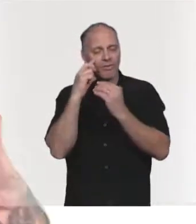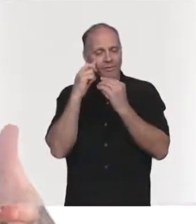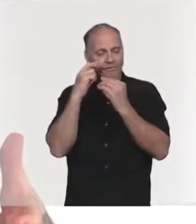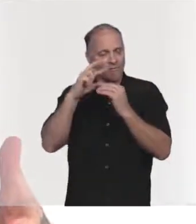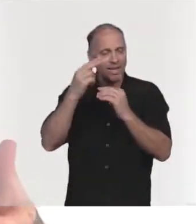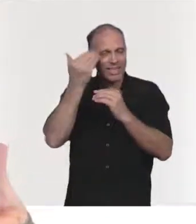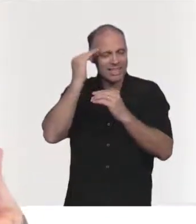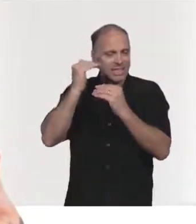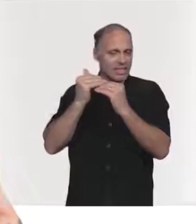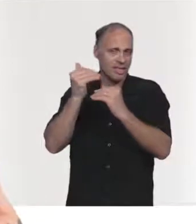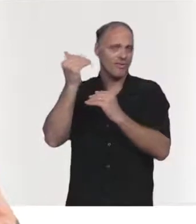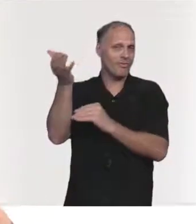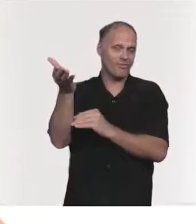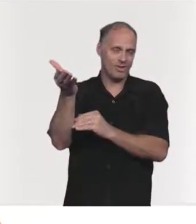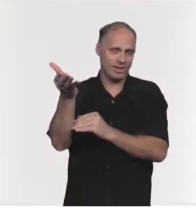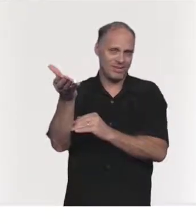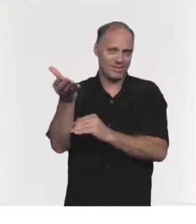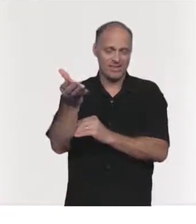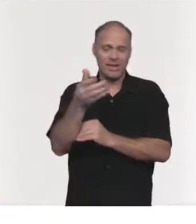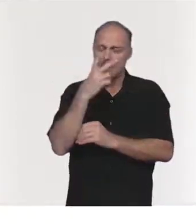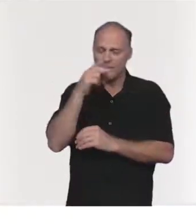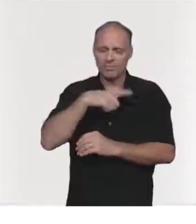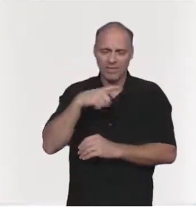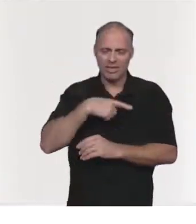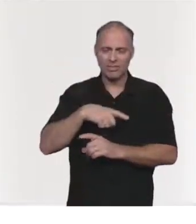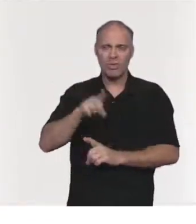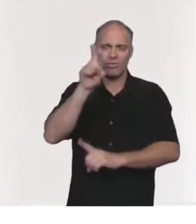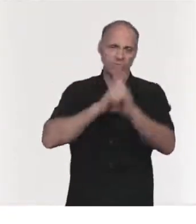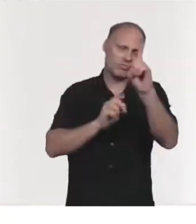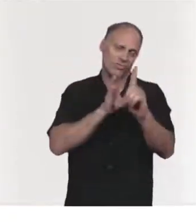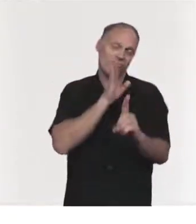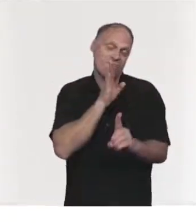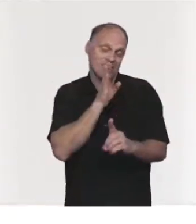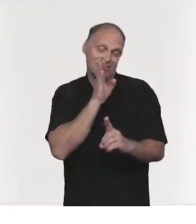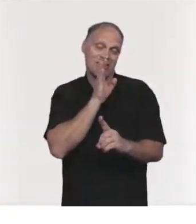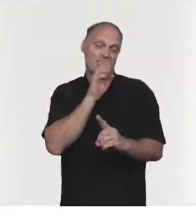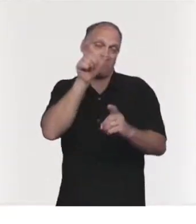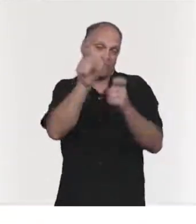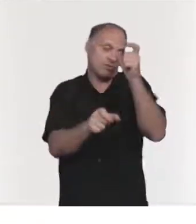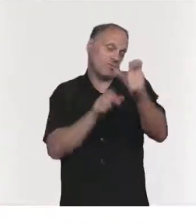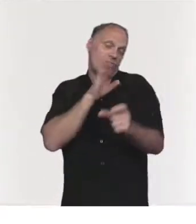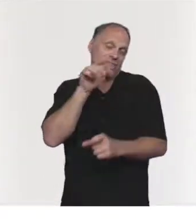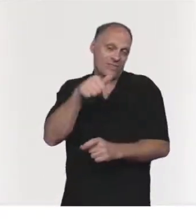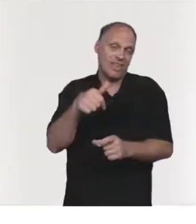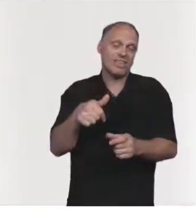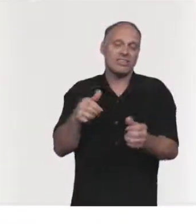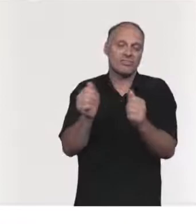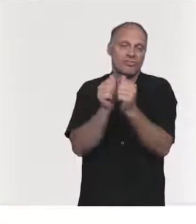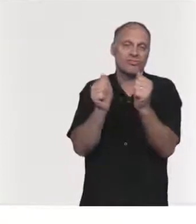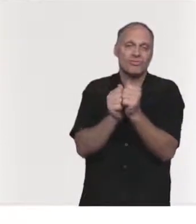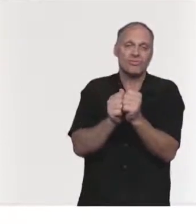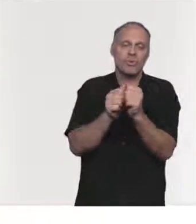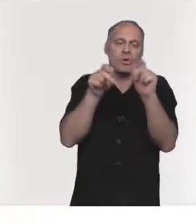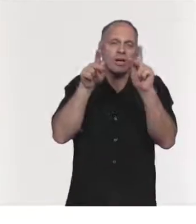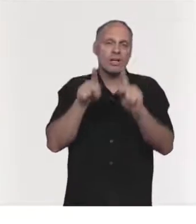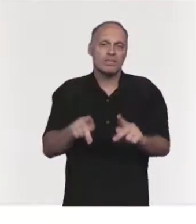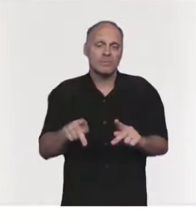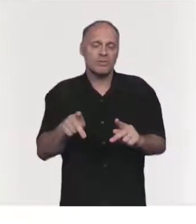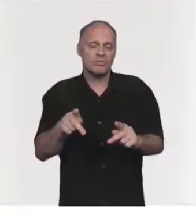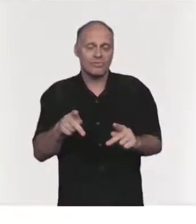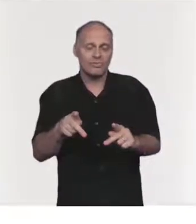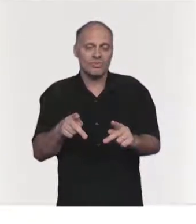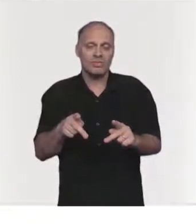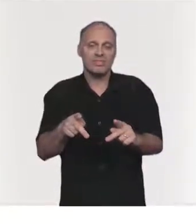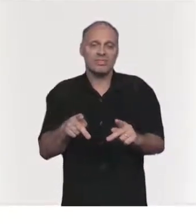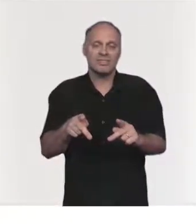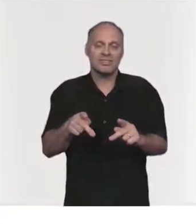olhar para fora, né? Apesar de ter alguns conhecidos, porque as pessoas circulam